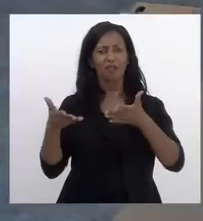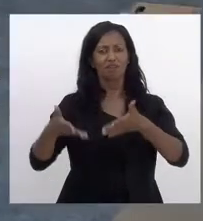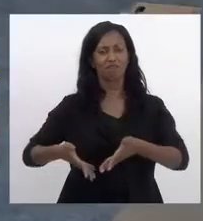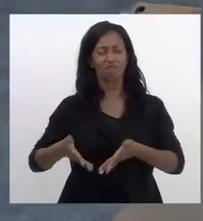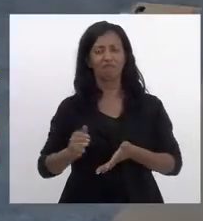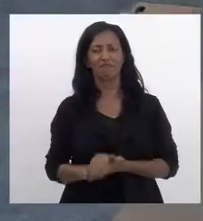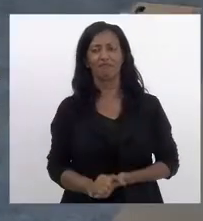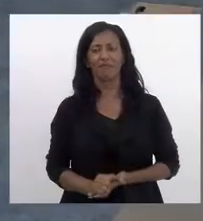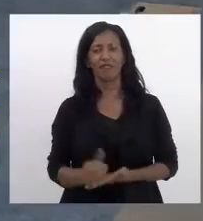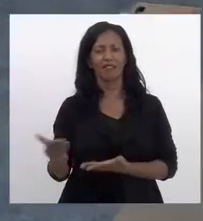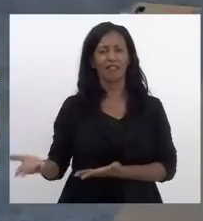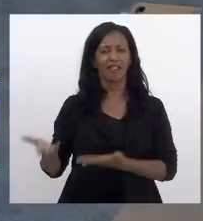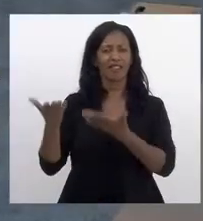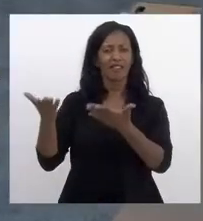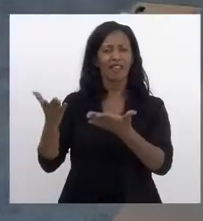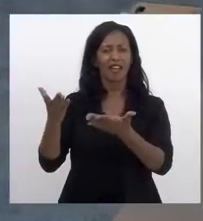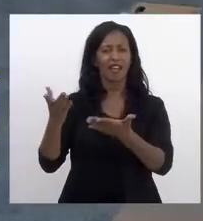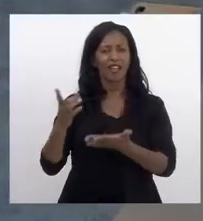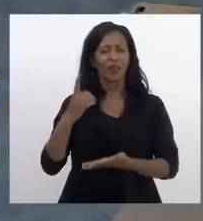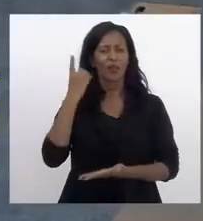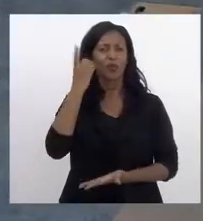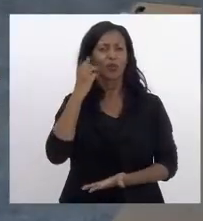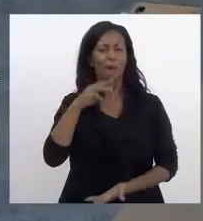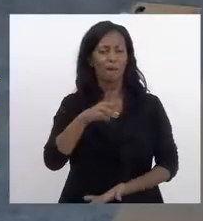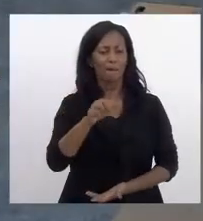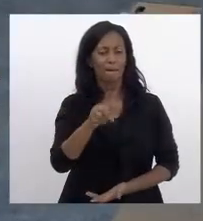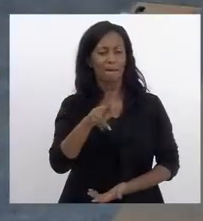aí deputado Marcelo Borges.